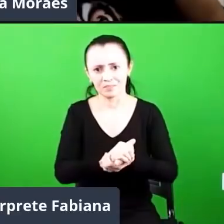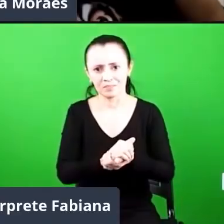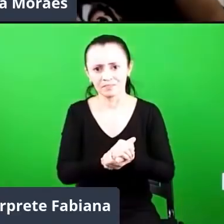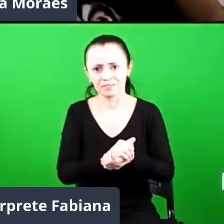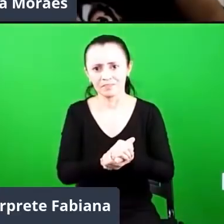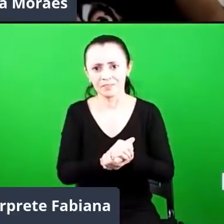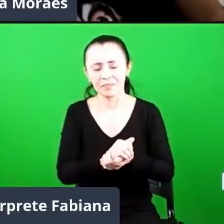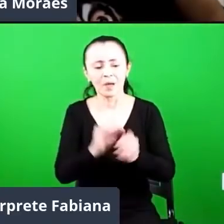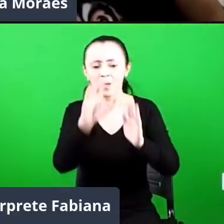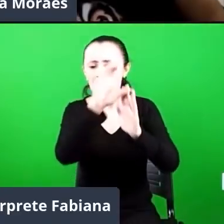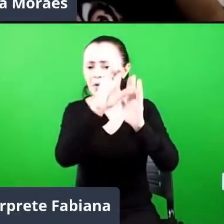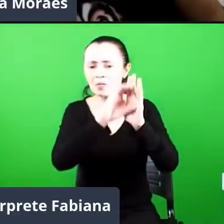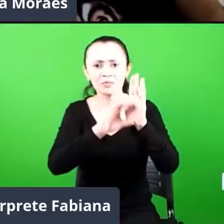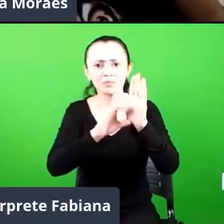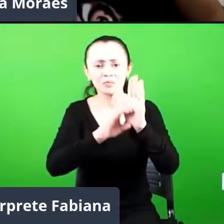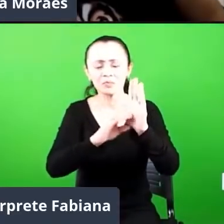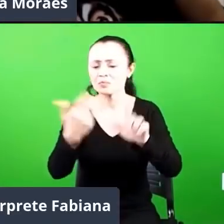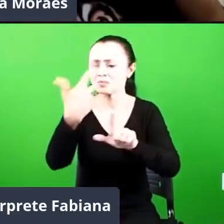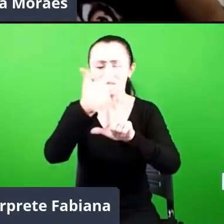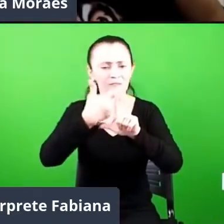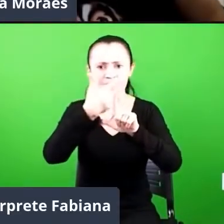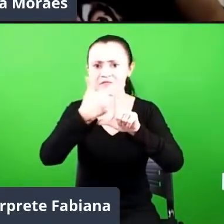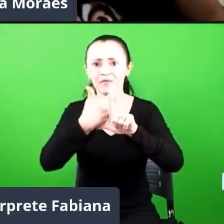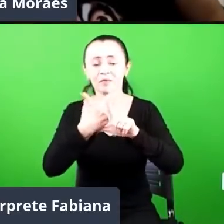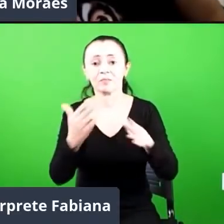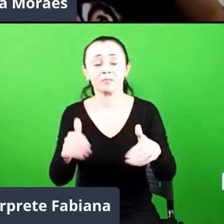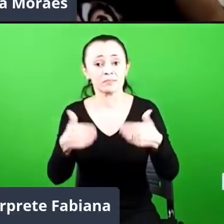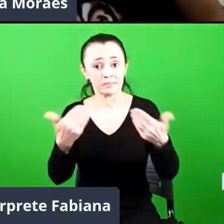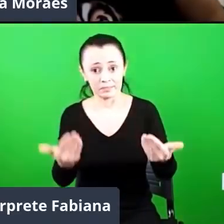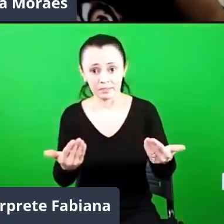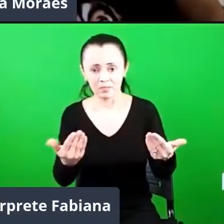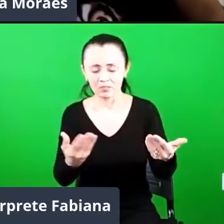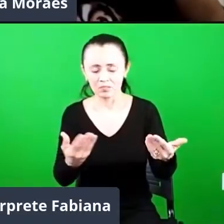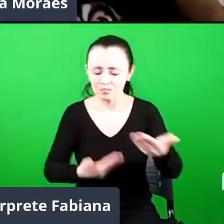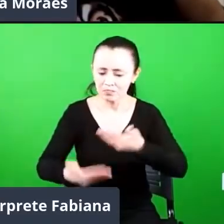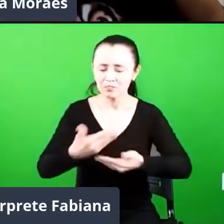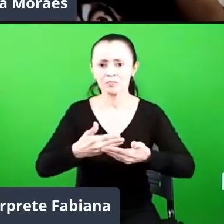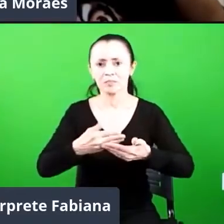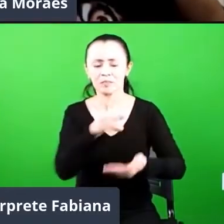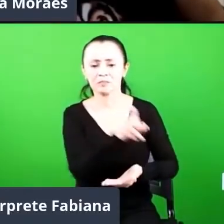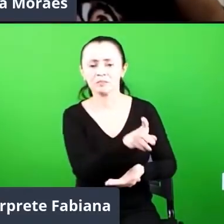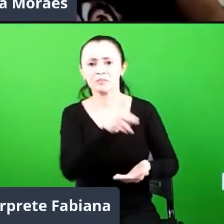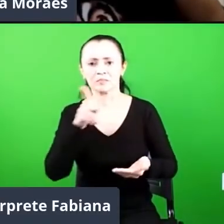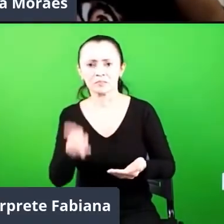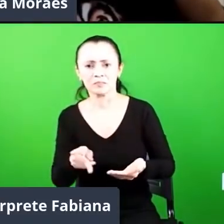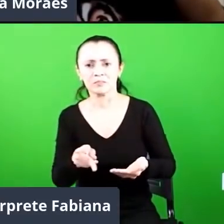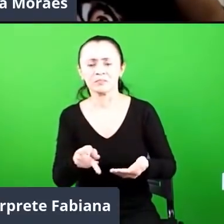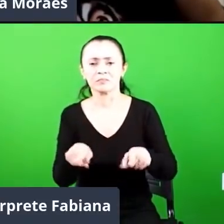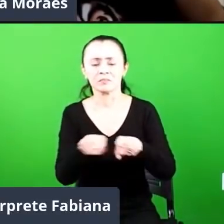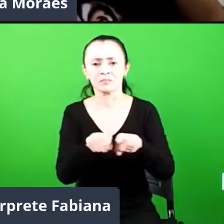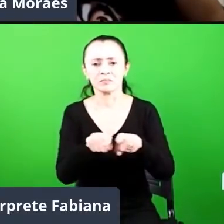conteúdo que ele quiser, né? Então, os envolvidos, nós, professores, a Alana que está na rede, né? De